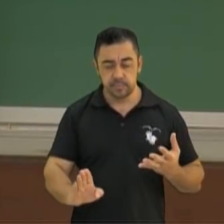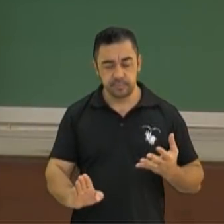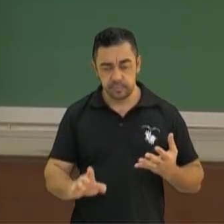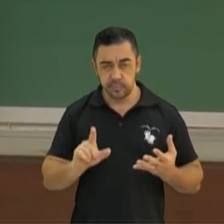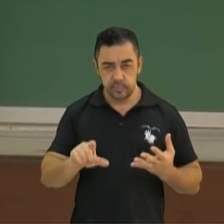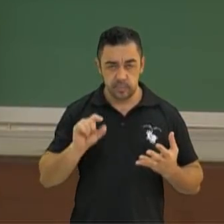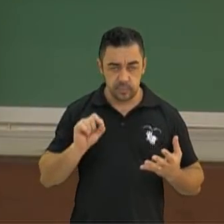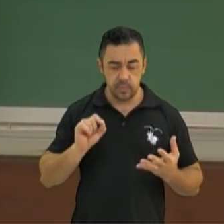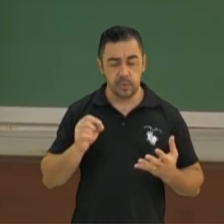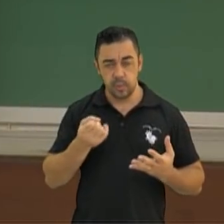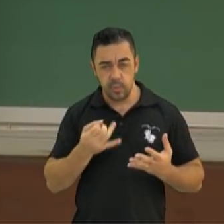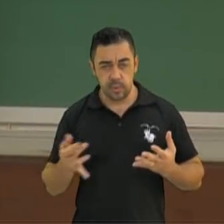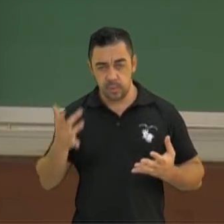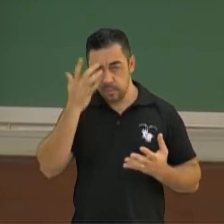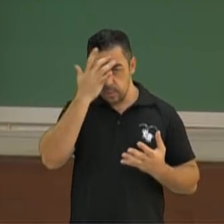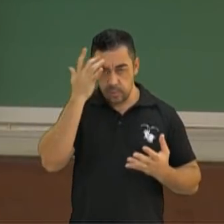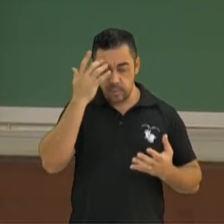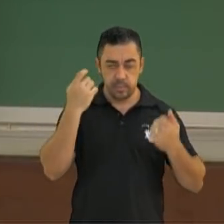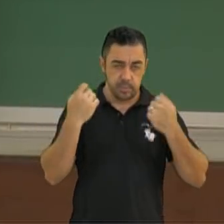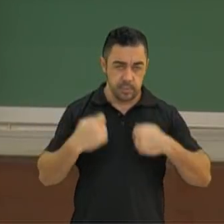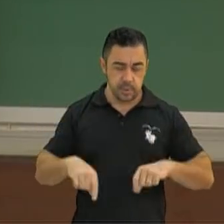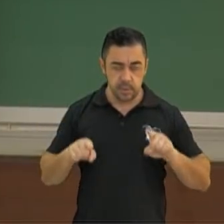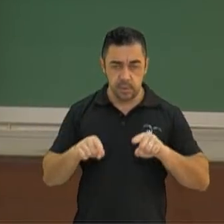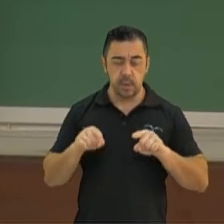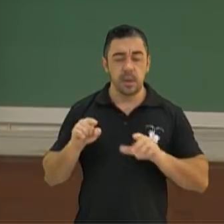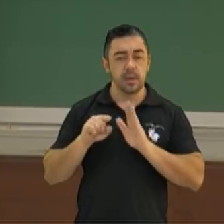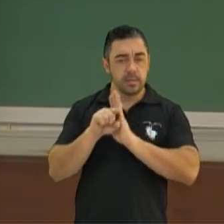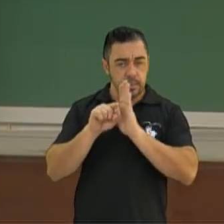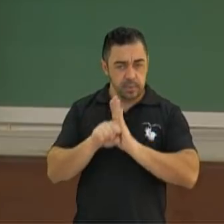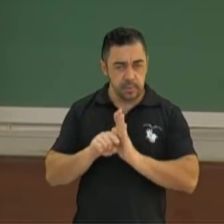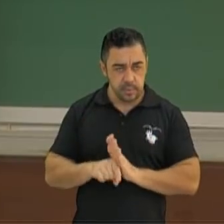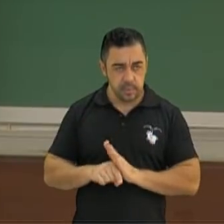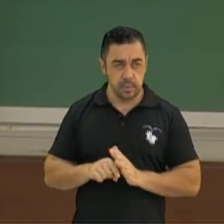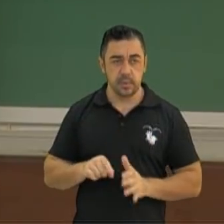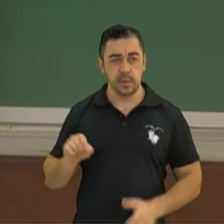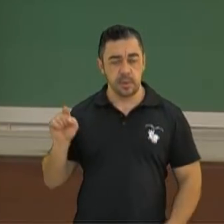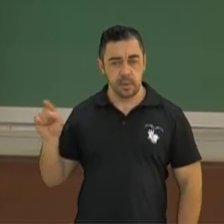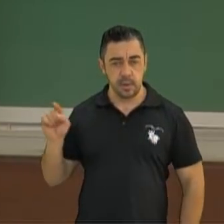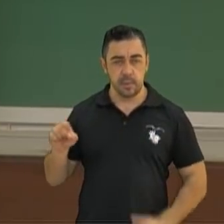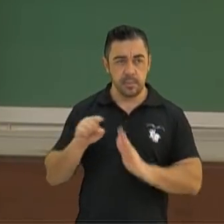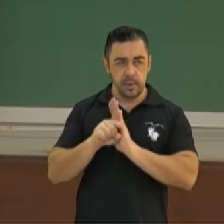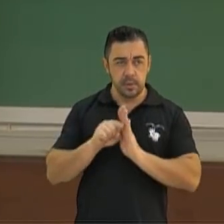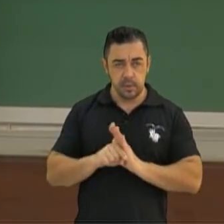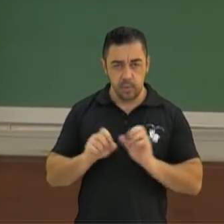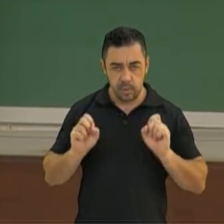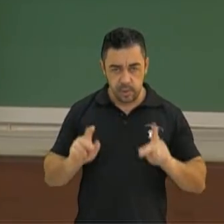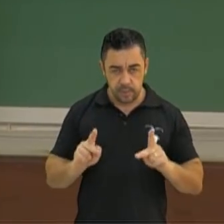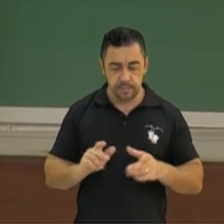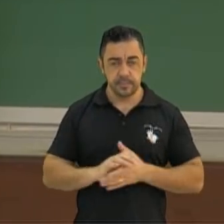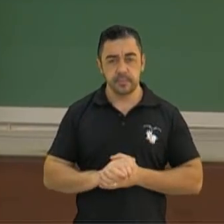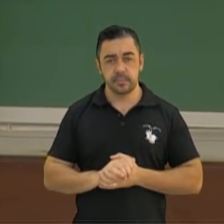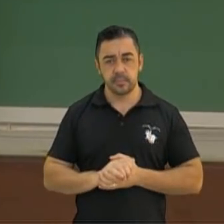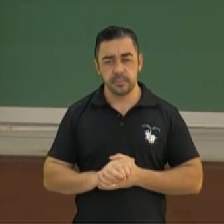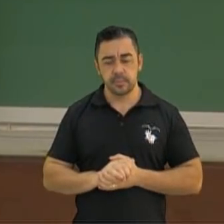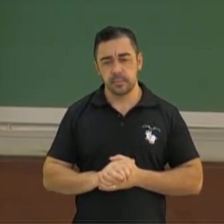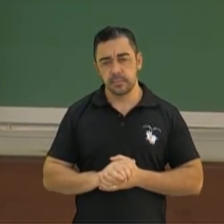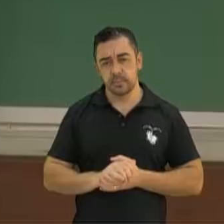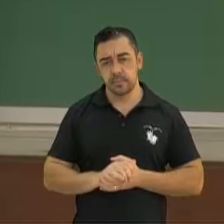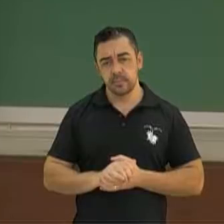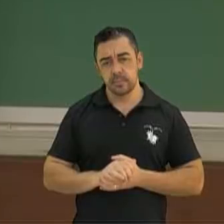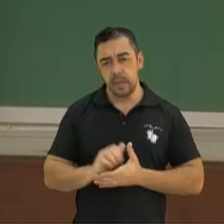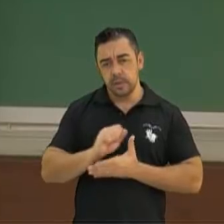quantidade de pessoas que devem ser entrevistadas para esta pesquisa, ok? Então vamos